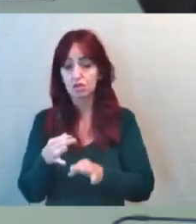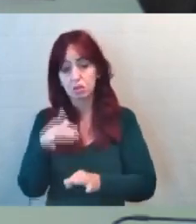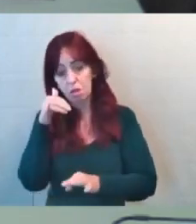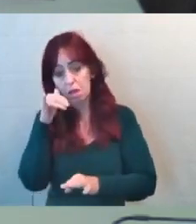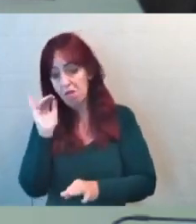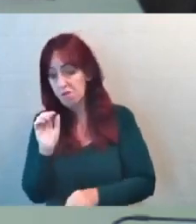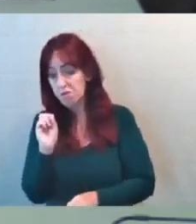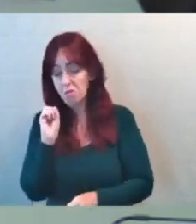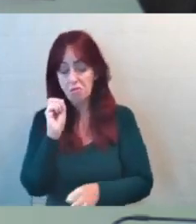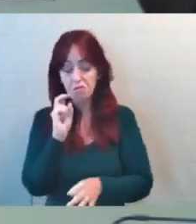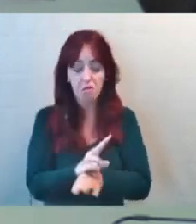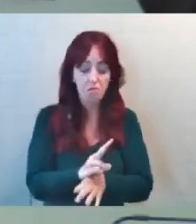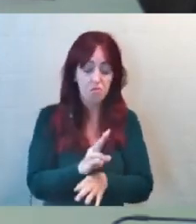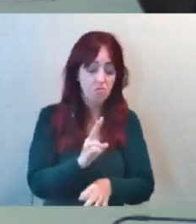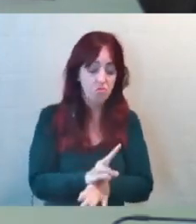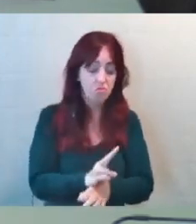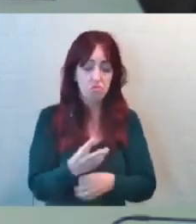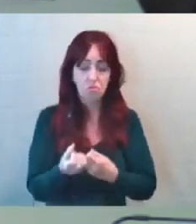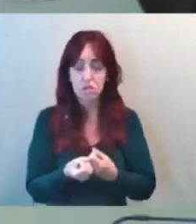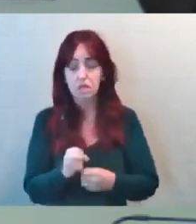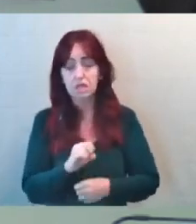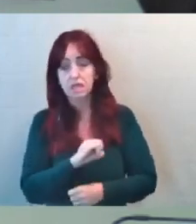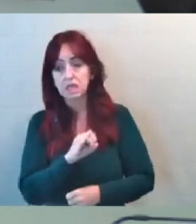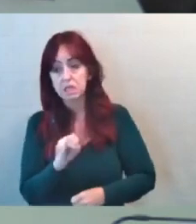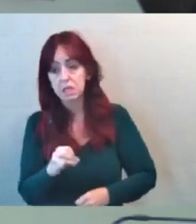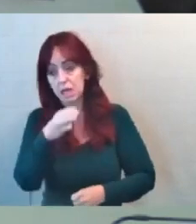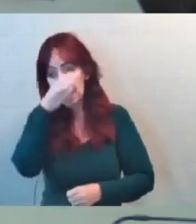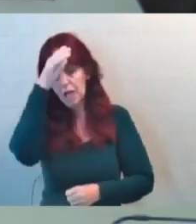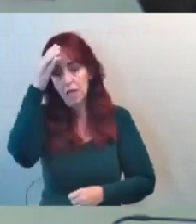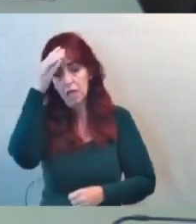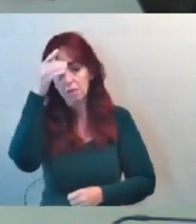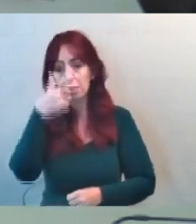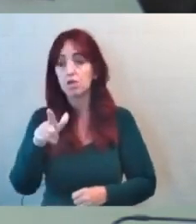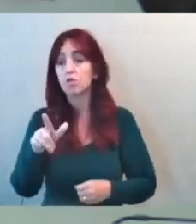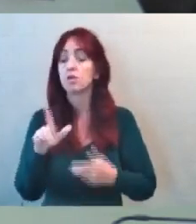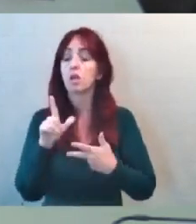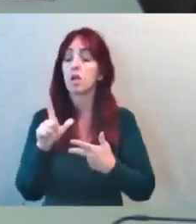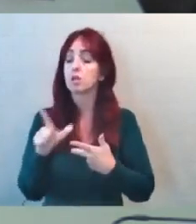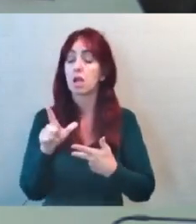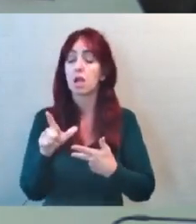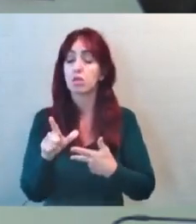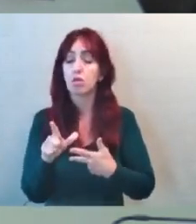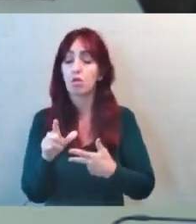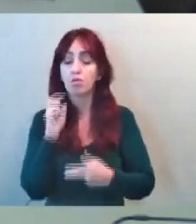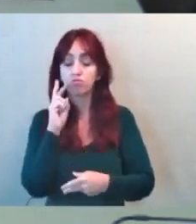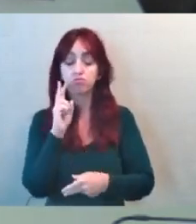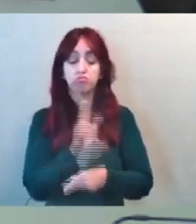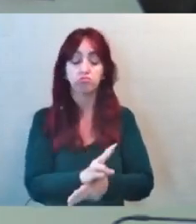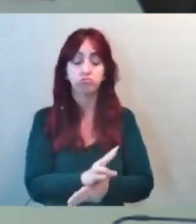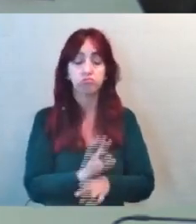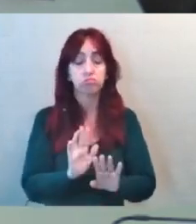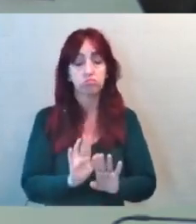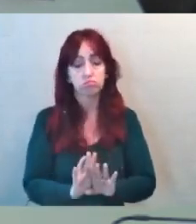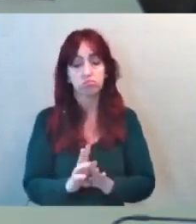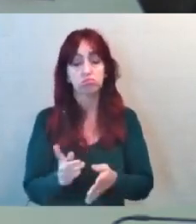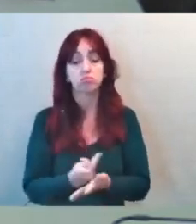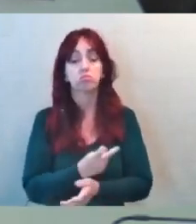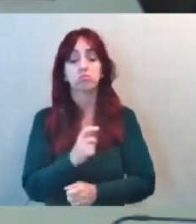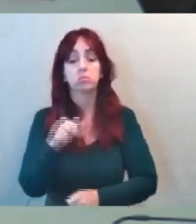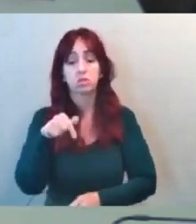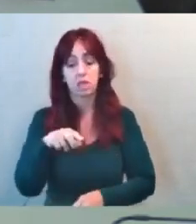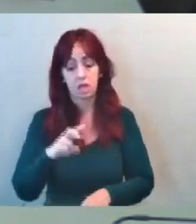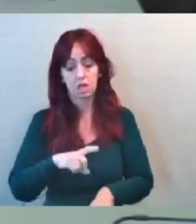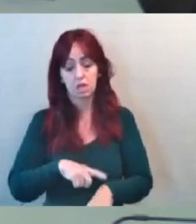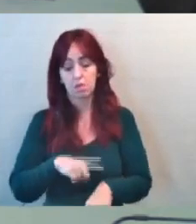não agiu, se a Câmara em outras legislaturas não agiu, o fato é que nesse momento, nessa